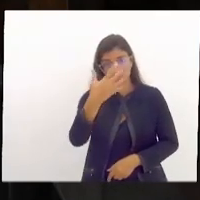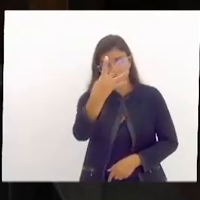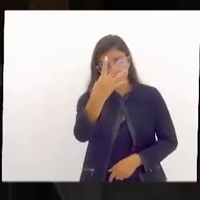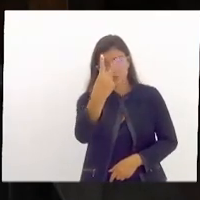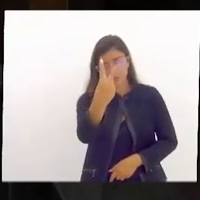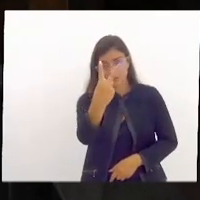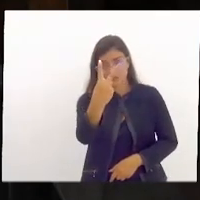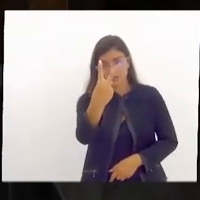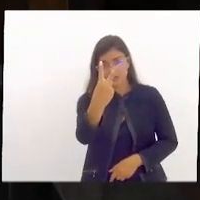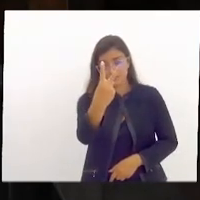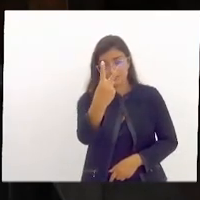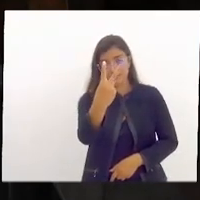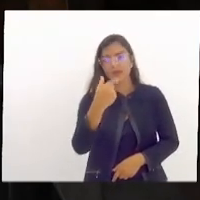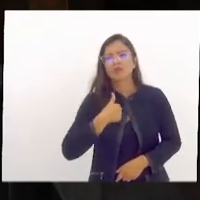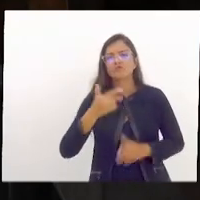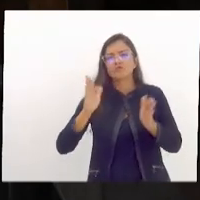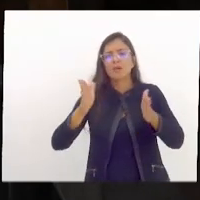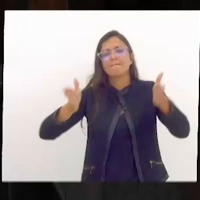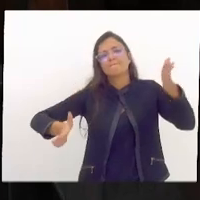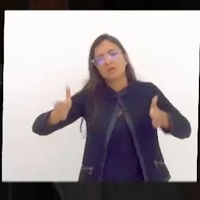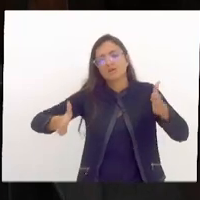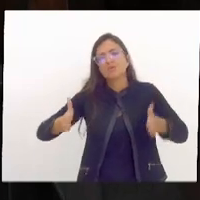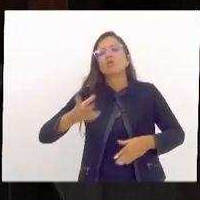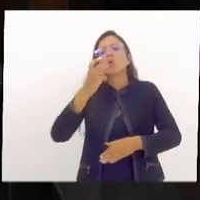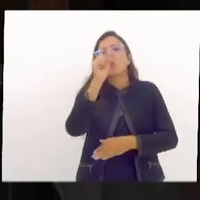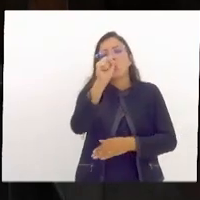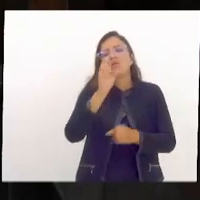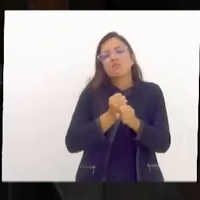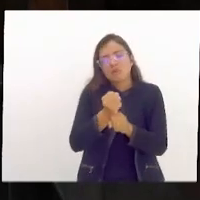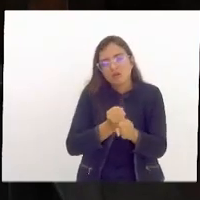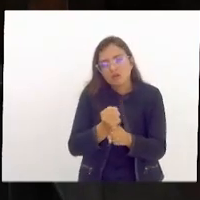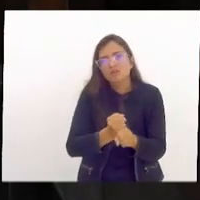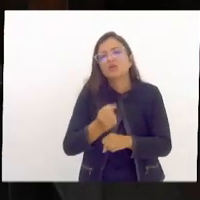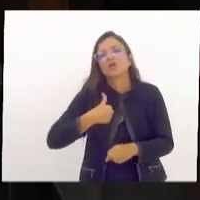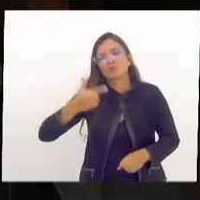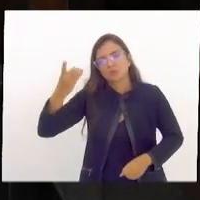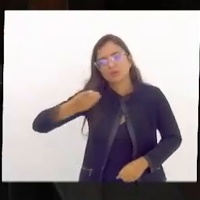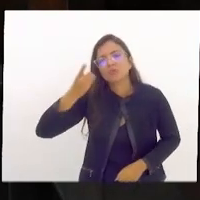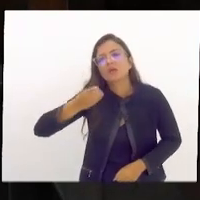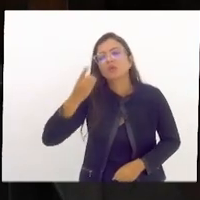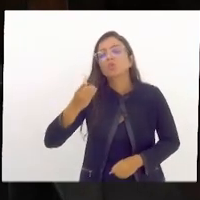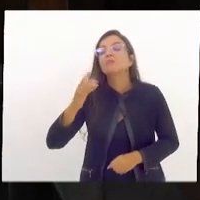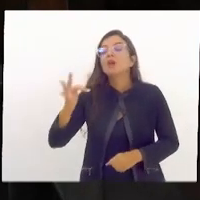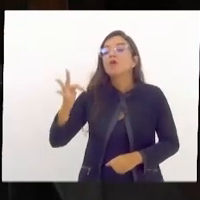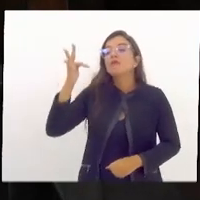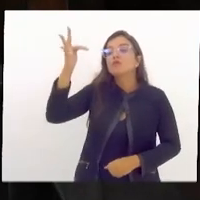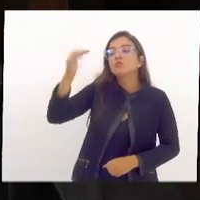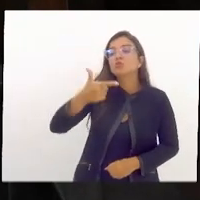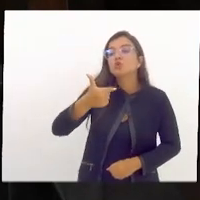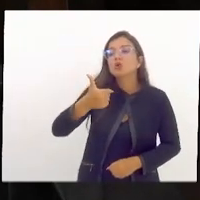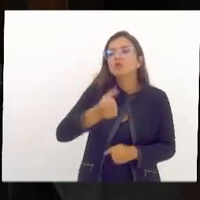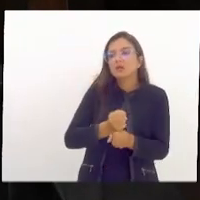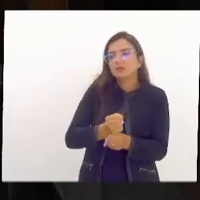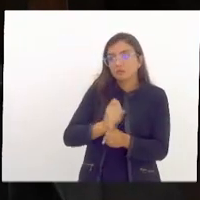estou completando 8 anos de deputado. Daqui a 12 anos, eu vou ter